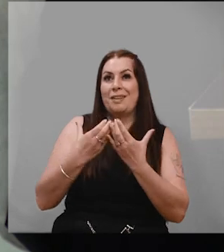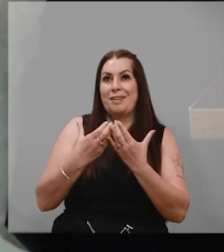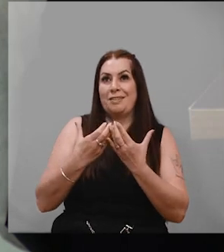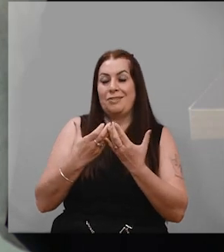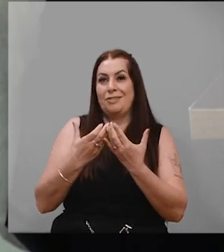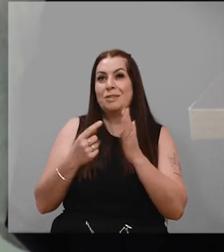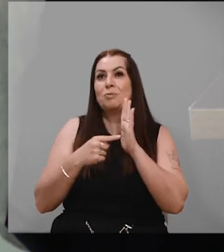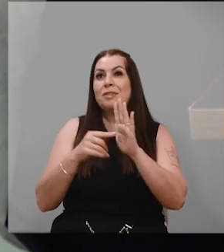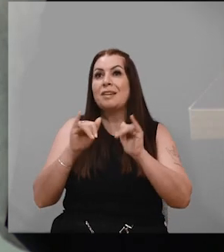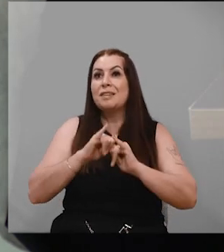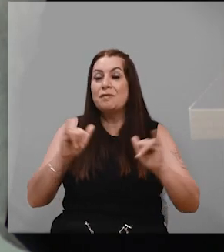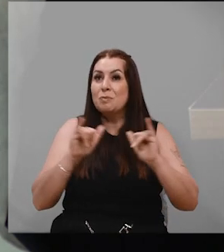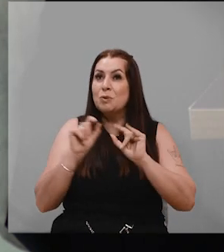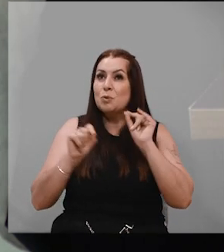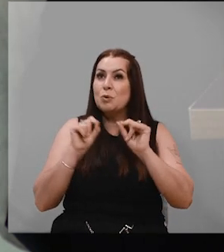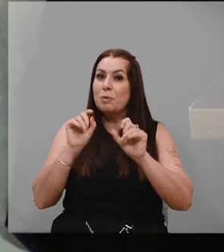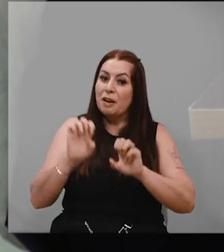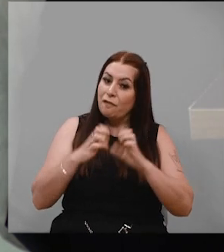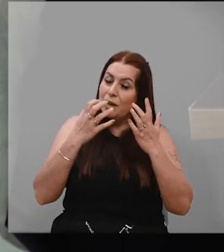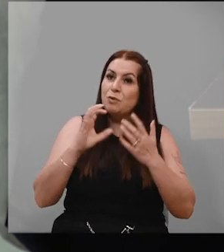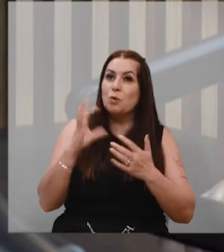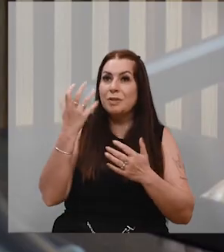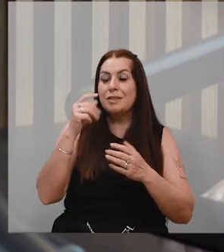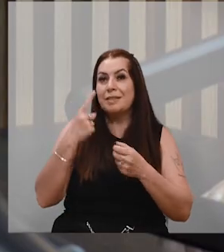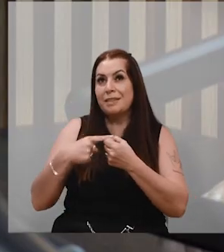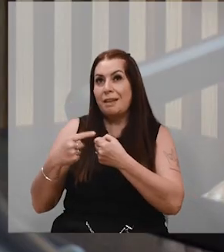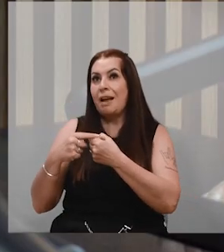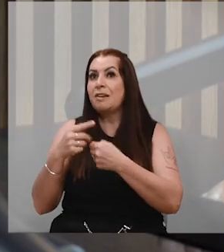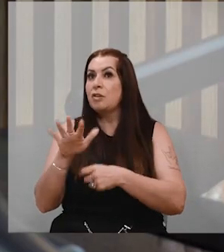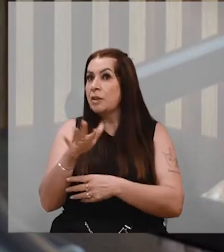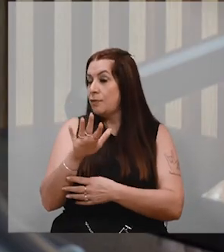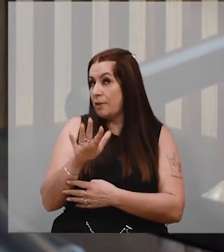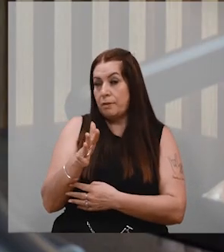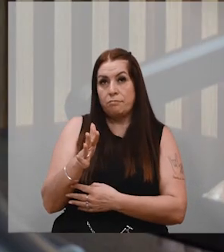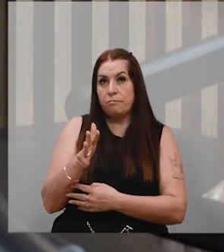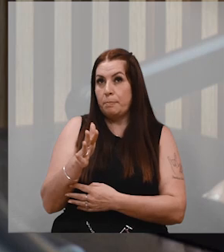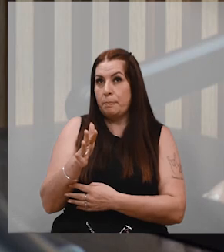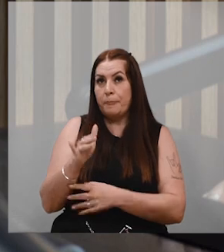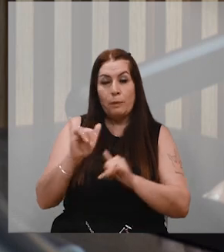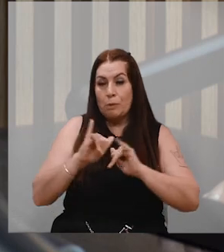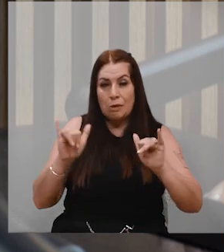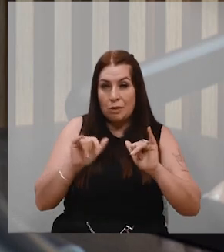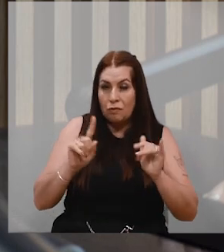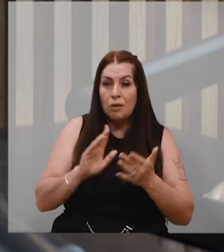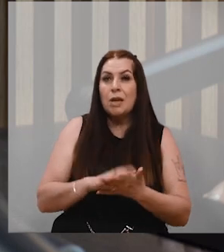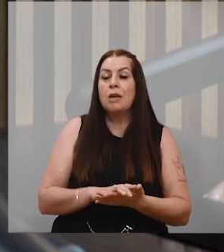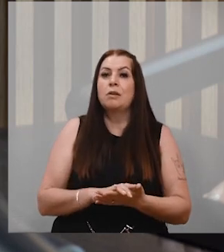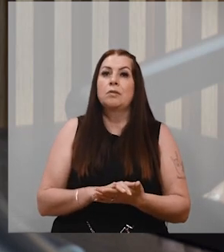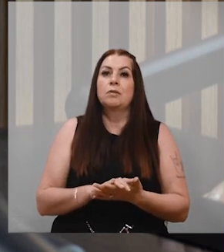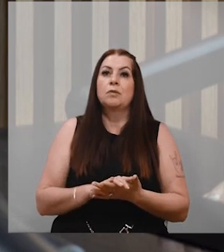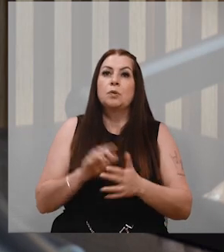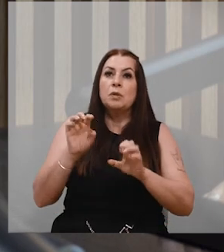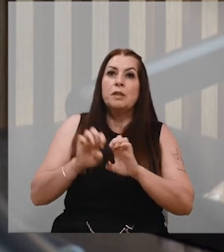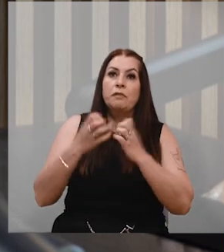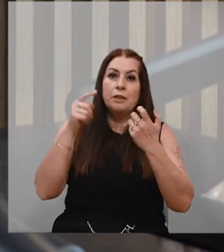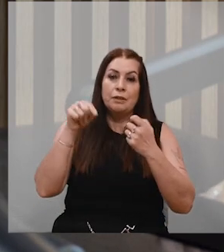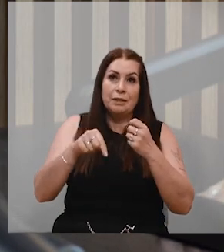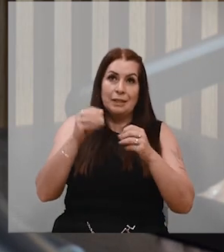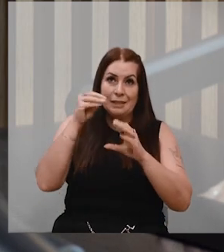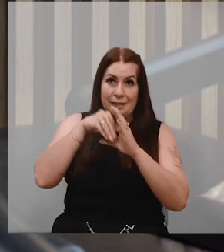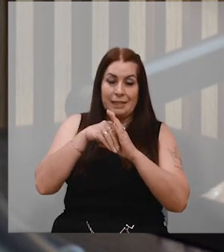passar informações sobre eventos que estão acontecendo na cidade, que às vezes não são divulgados. Os eventos aqui dentro